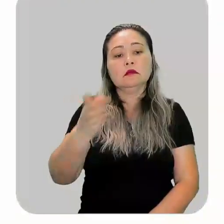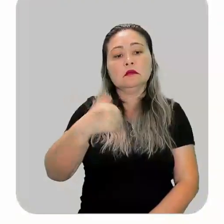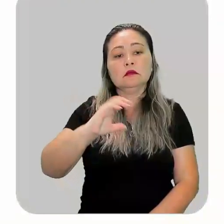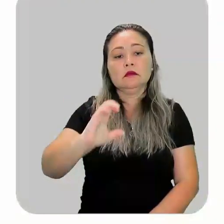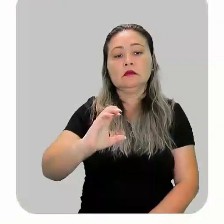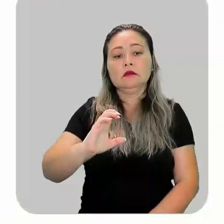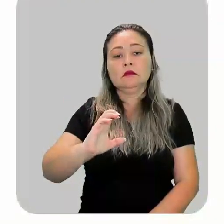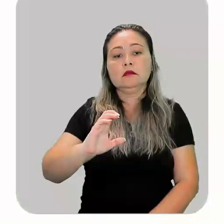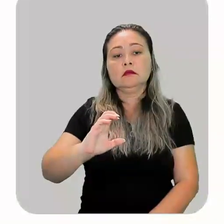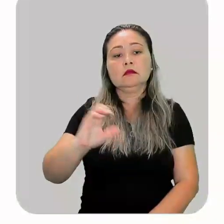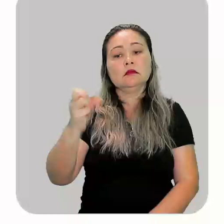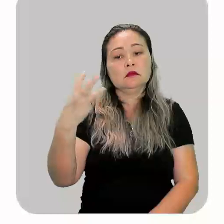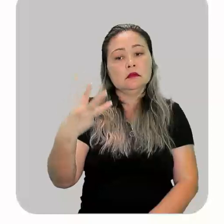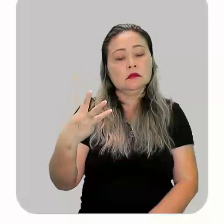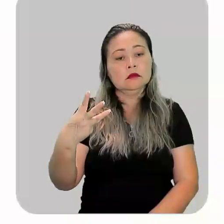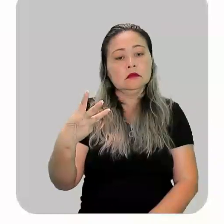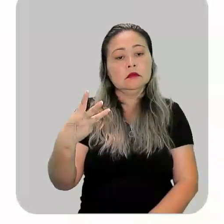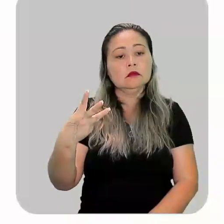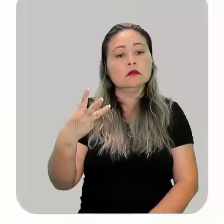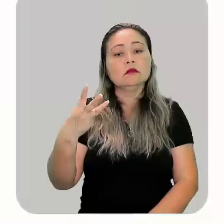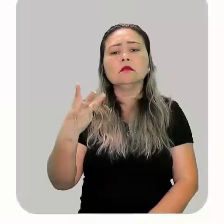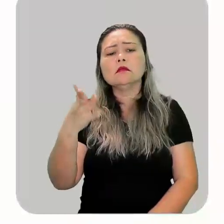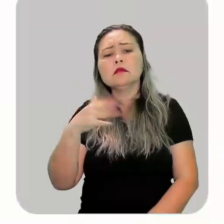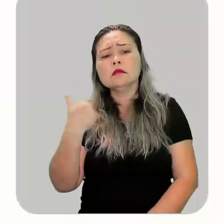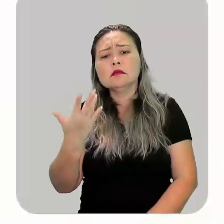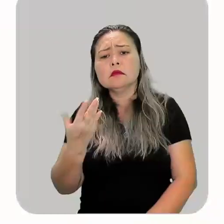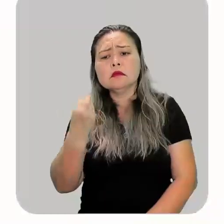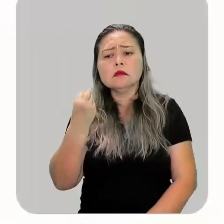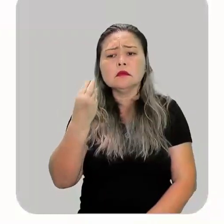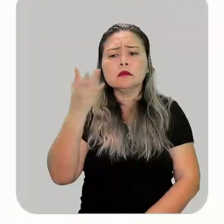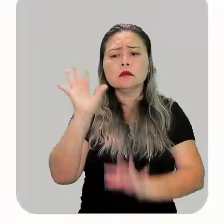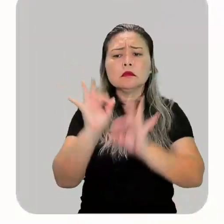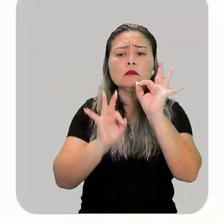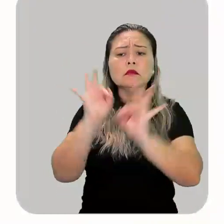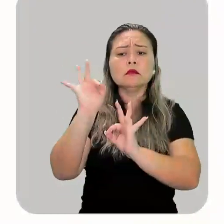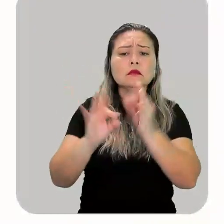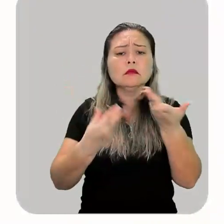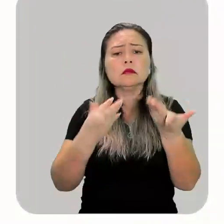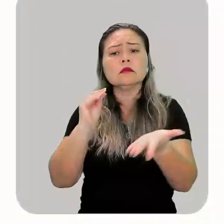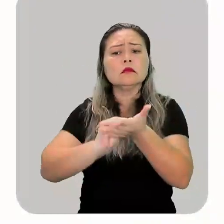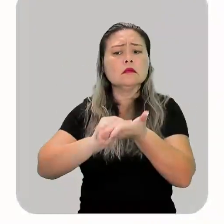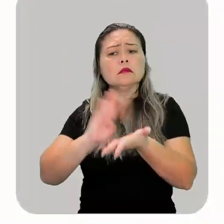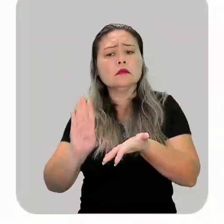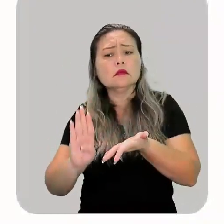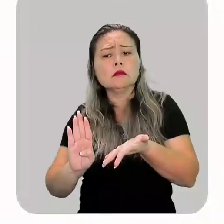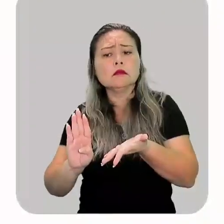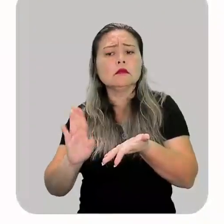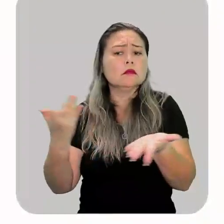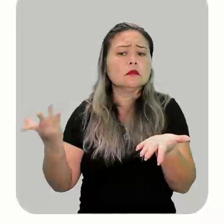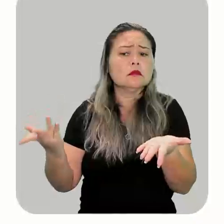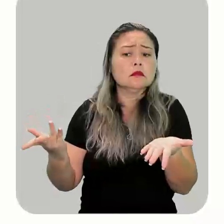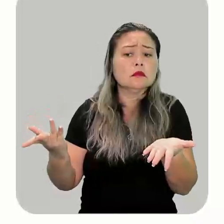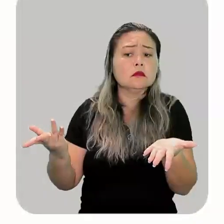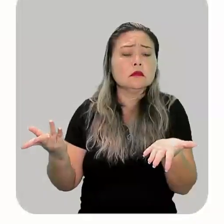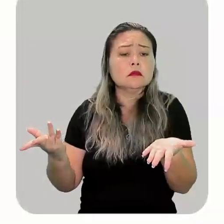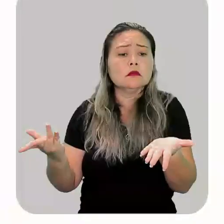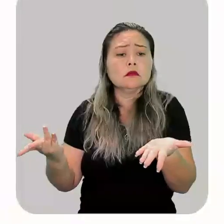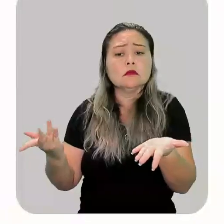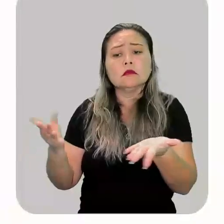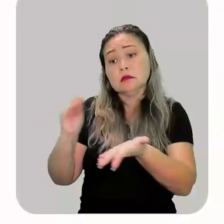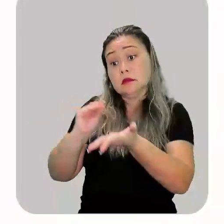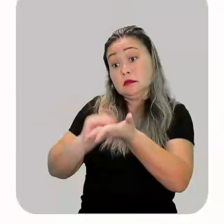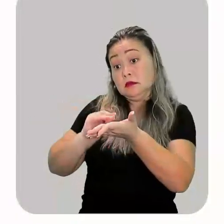gente já sabe que é 3. Aí fala assim, mas como é que eu vou montar, né? Falta o B. Pelos